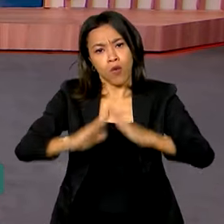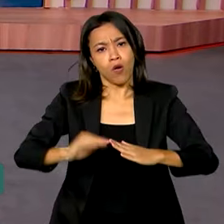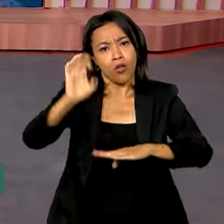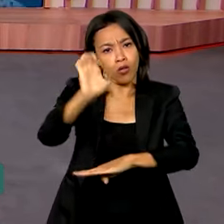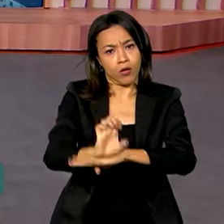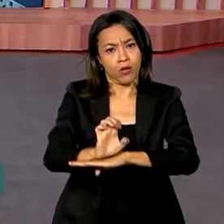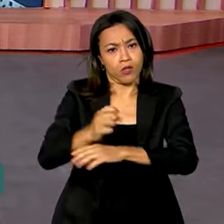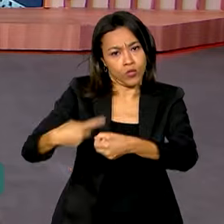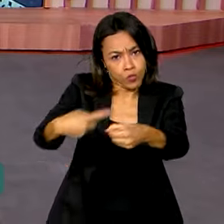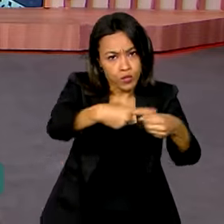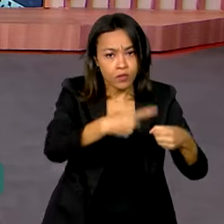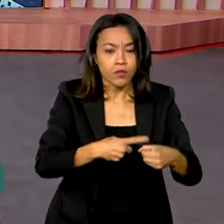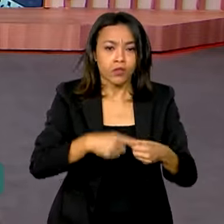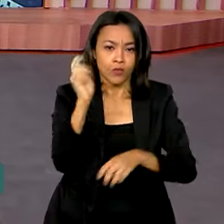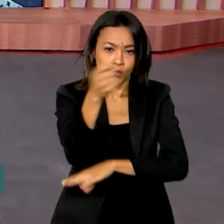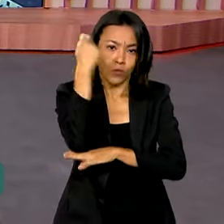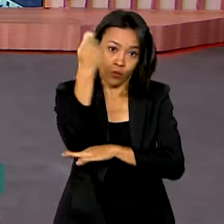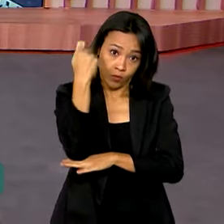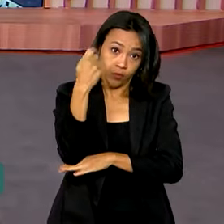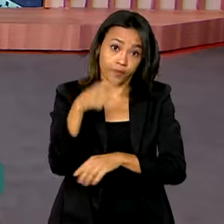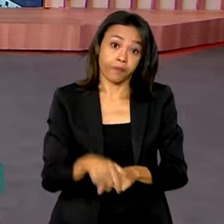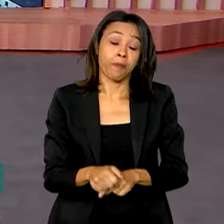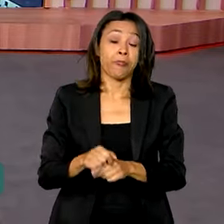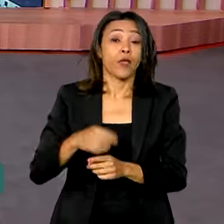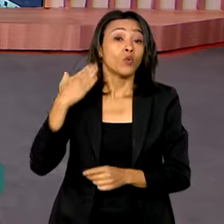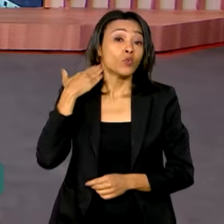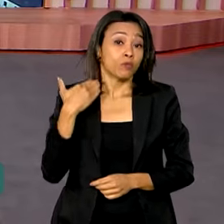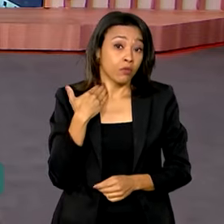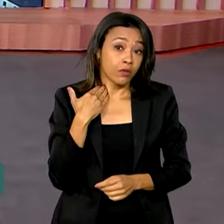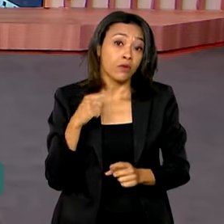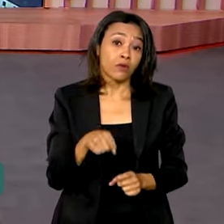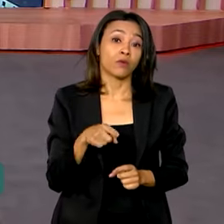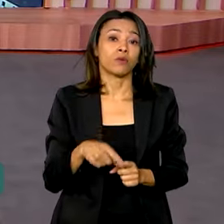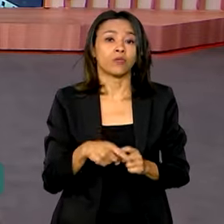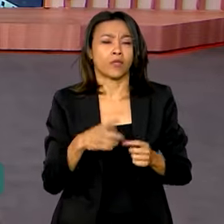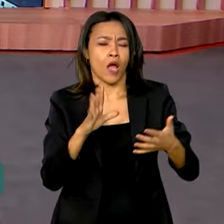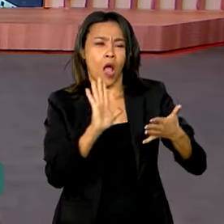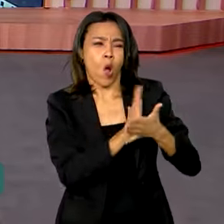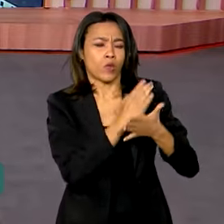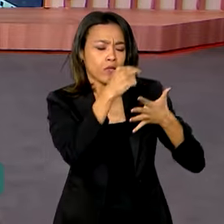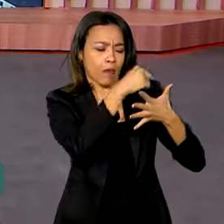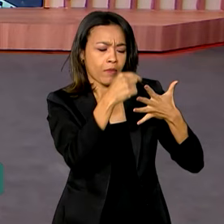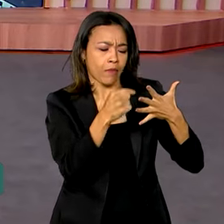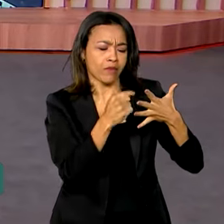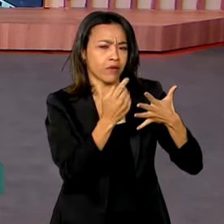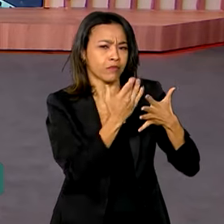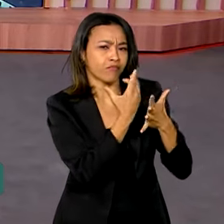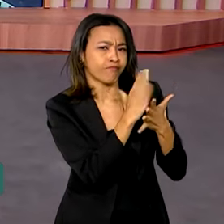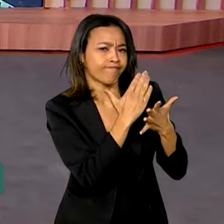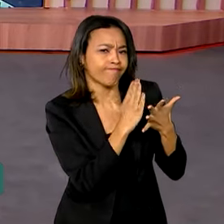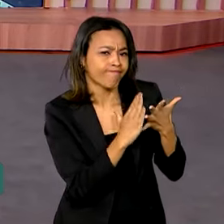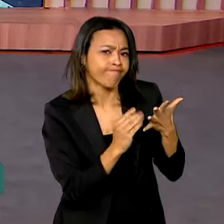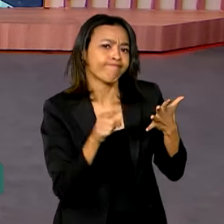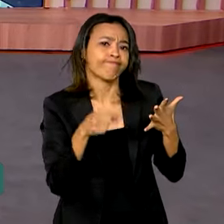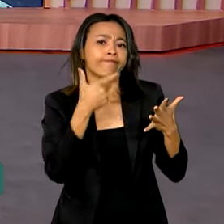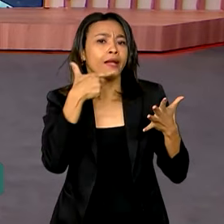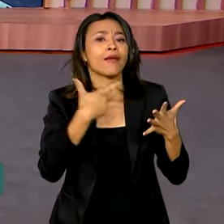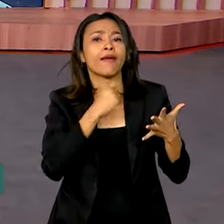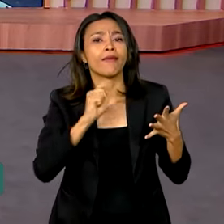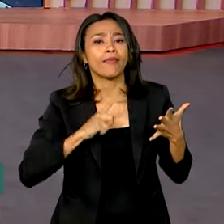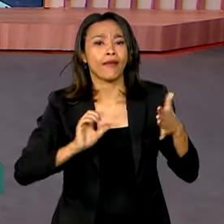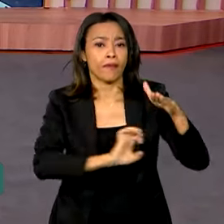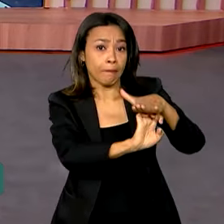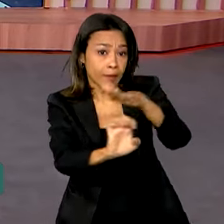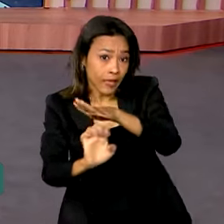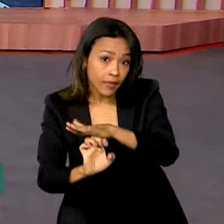chuvas. As agências financeiras oficiais ficam dispensadas de observar restrições para quem vive ou quem tem empresa